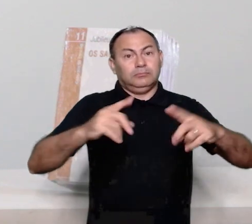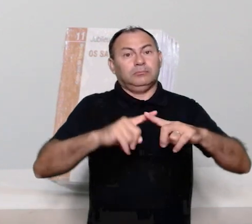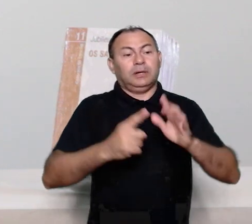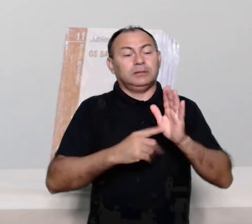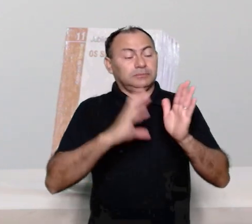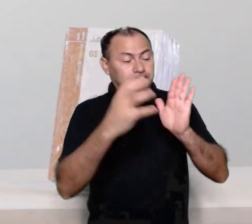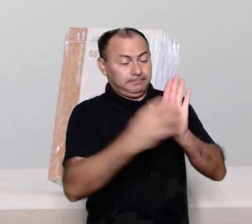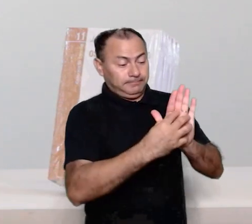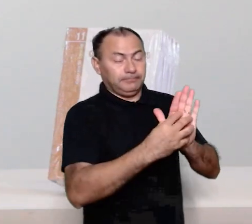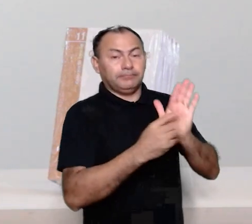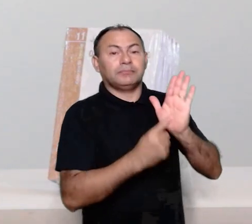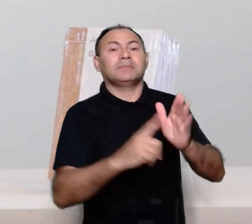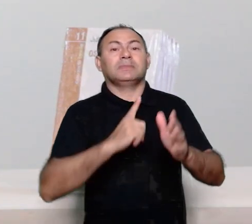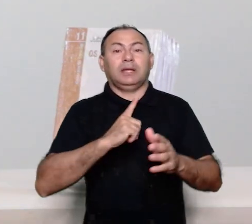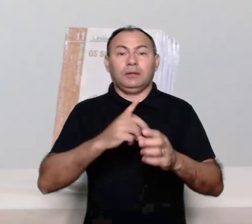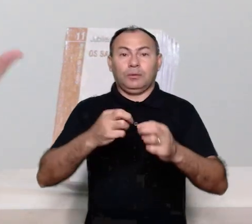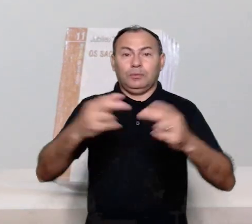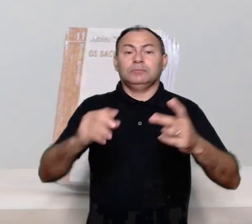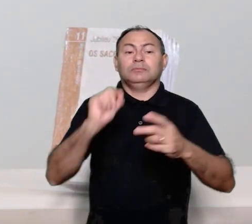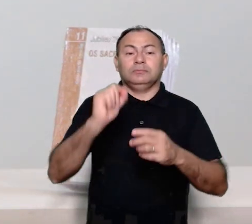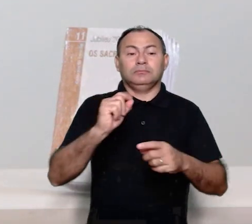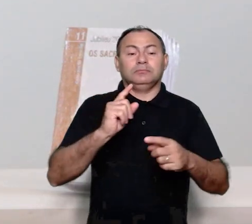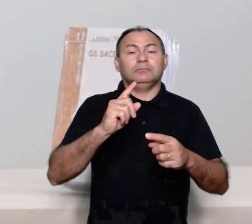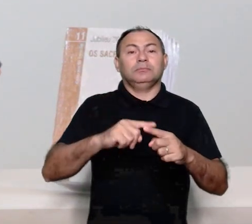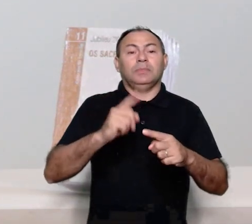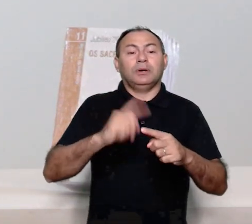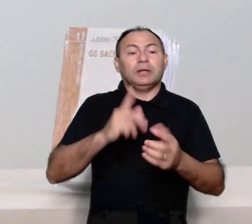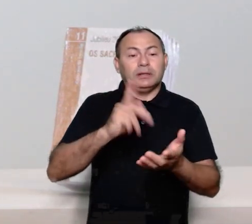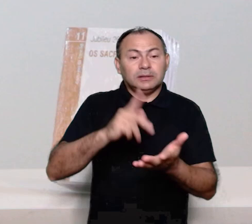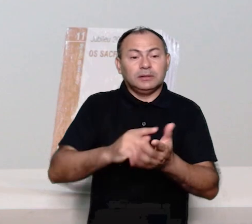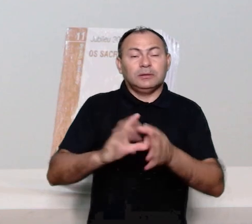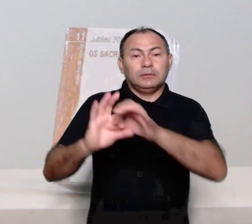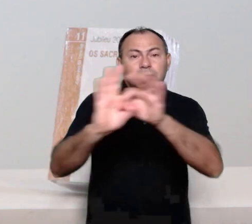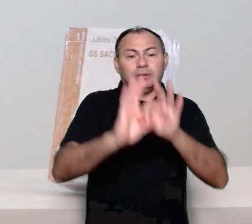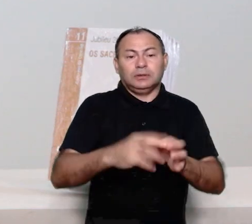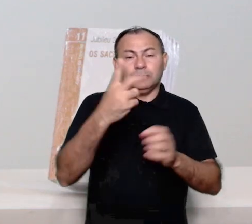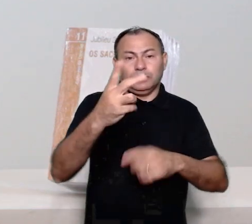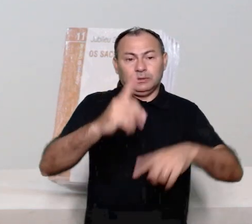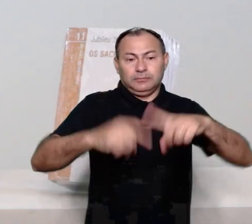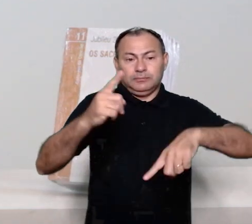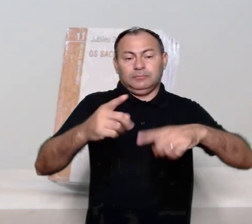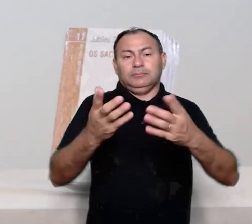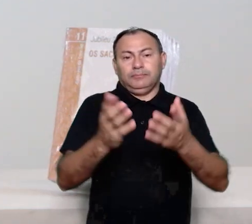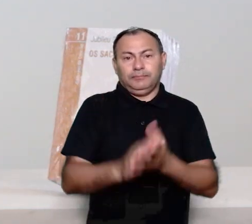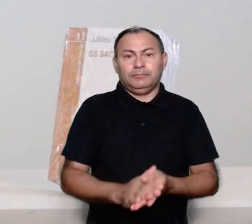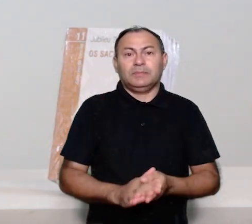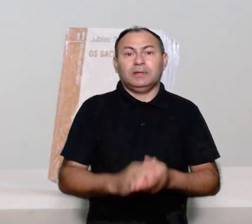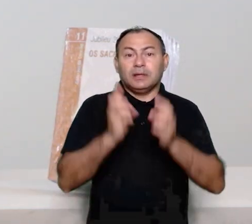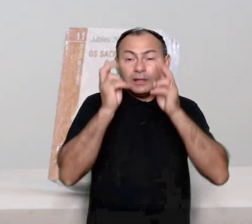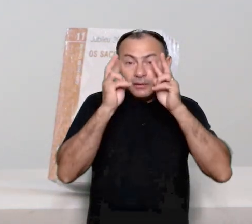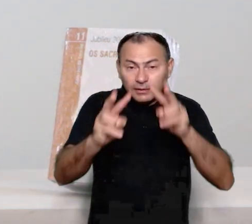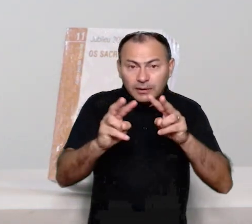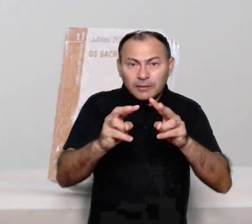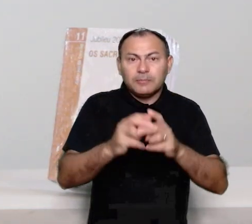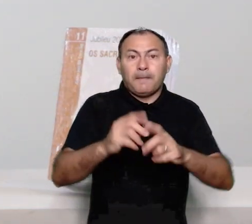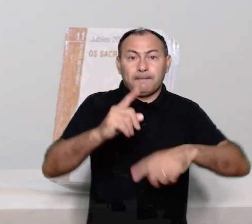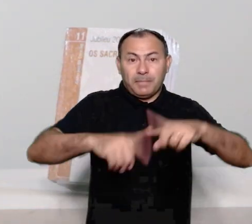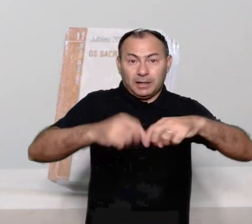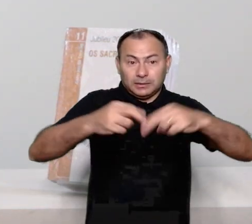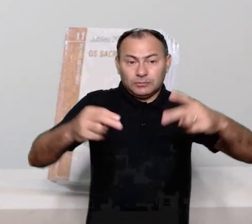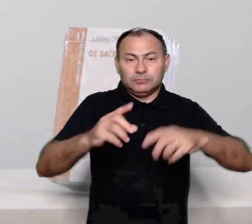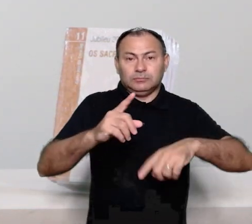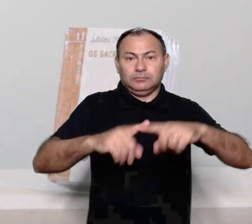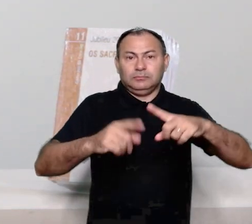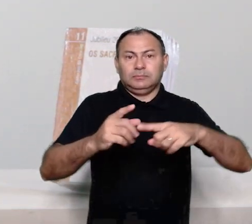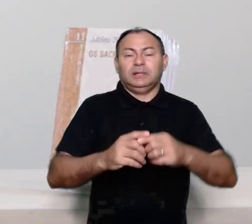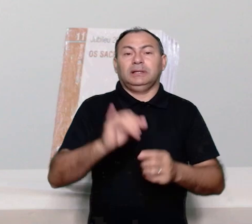no símbolo contém algo, porque é de fato essa unidade entre os dois elementos, o elemento visível, material,